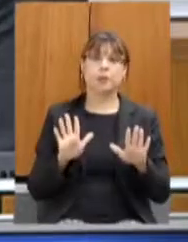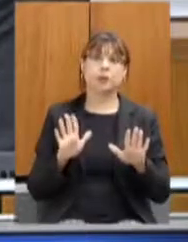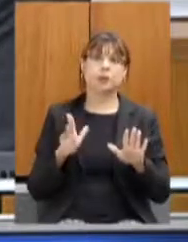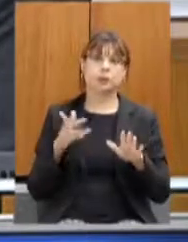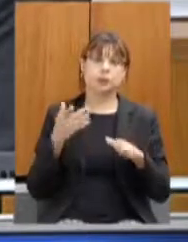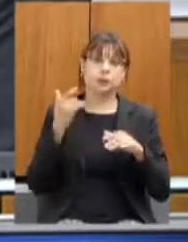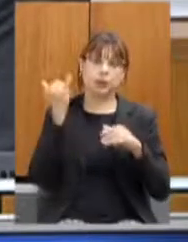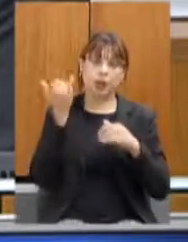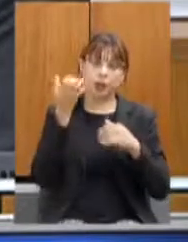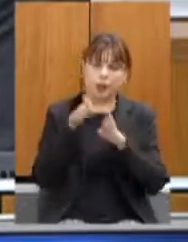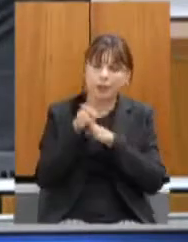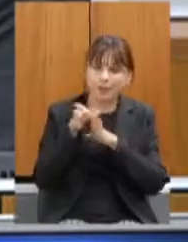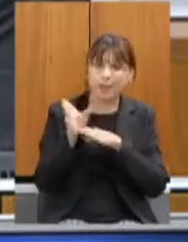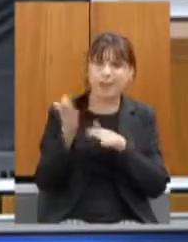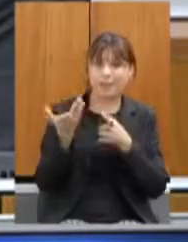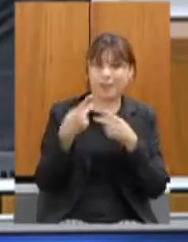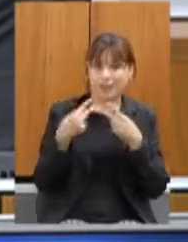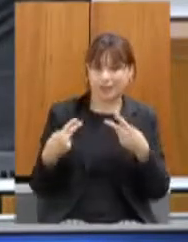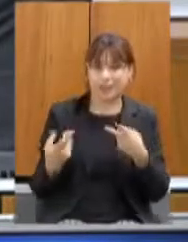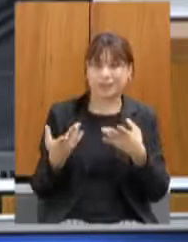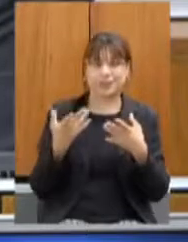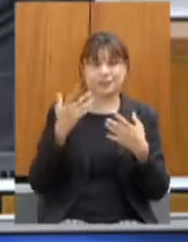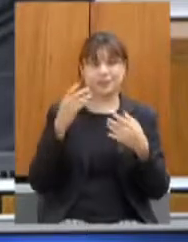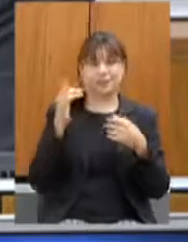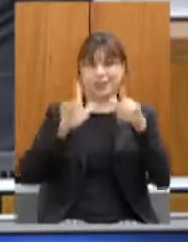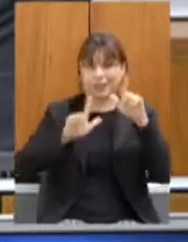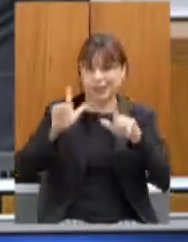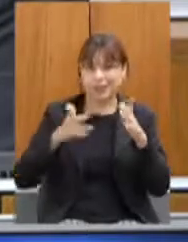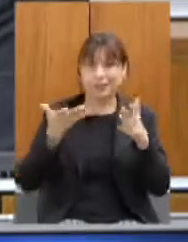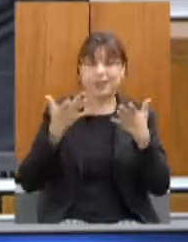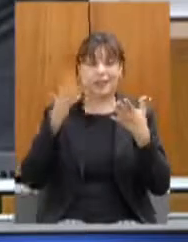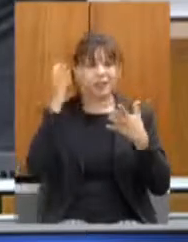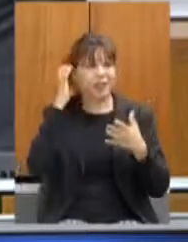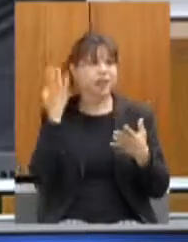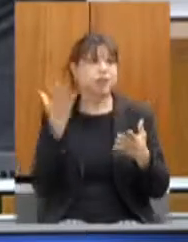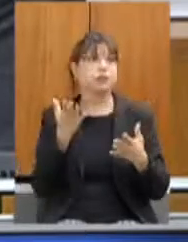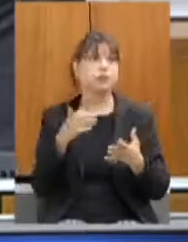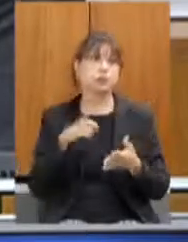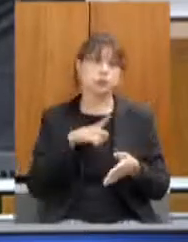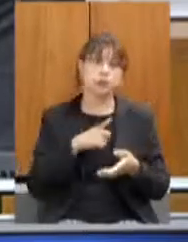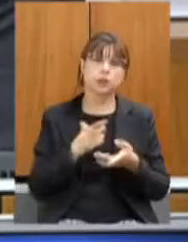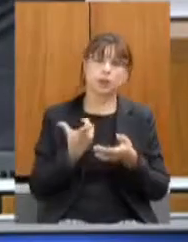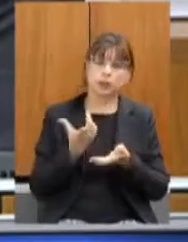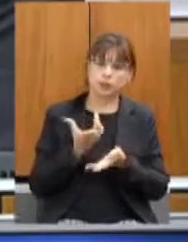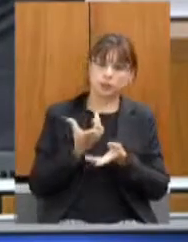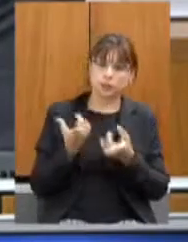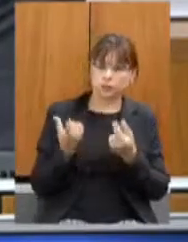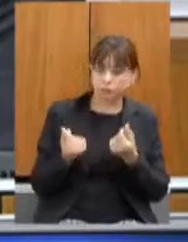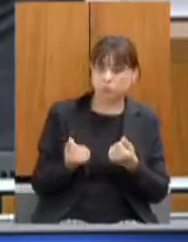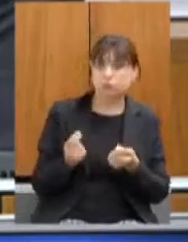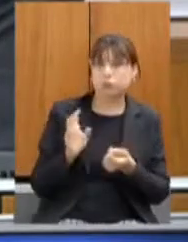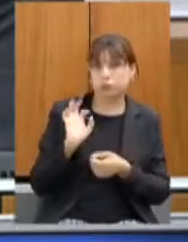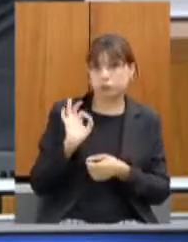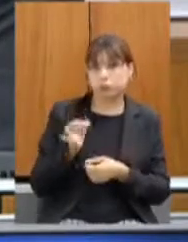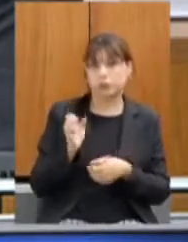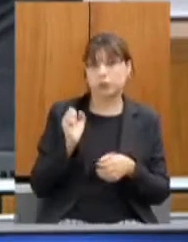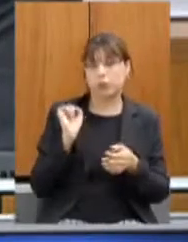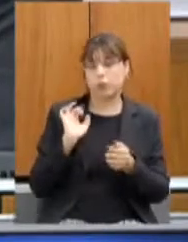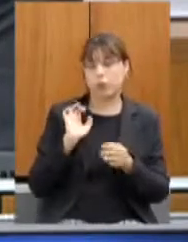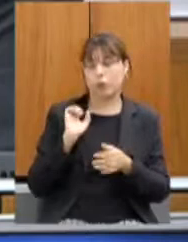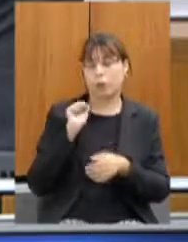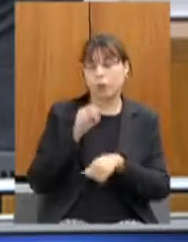nós temos restrições financeiras realmente no sentido inclusive de contratualização de Mídias e